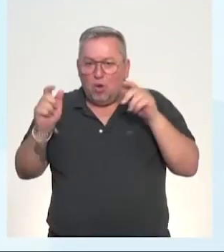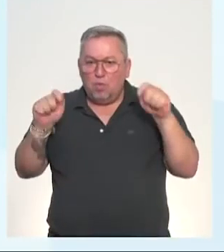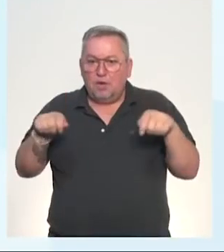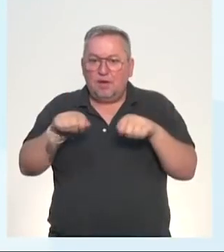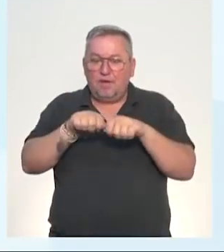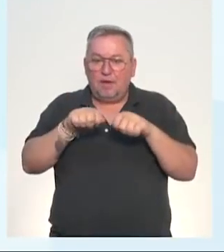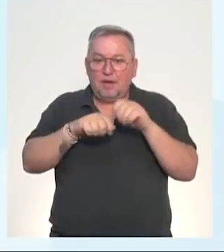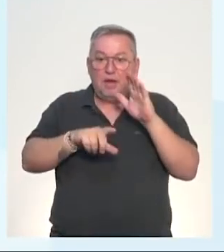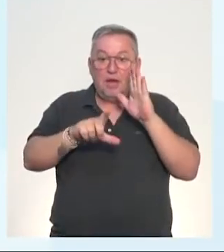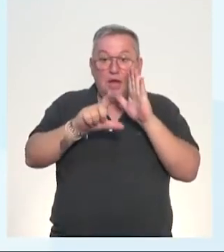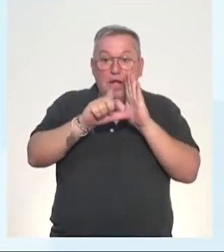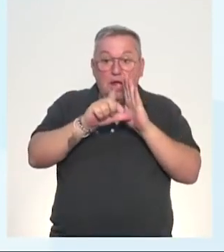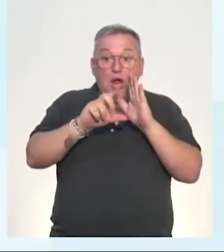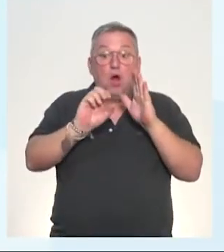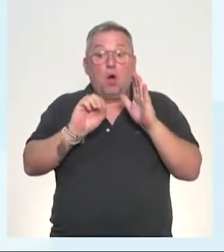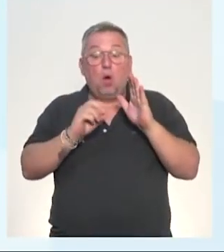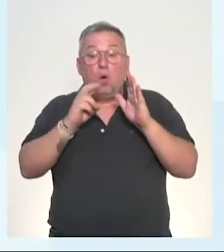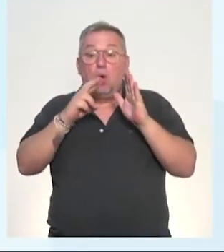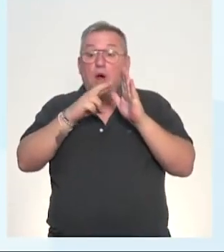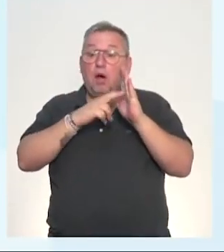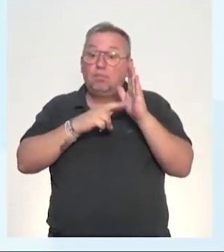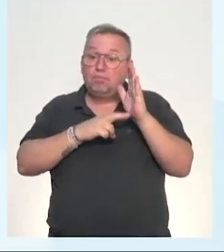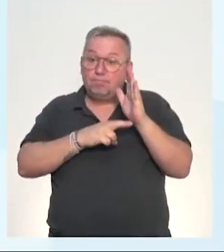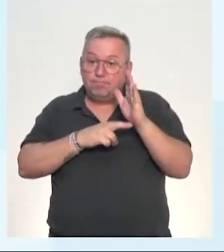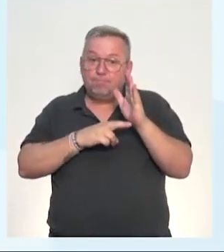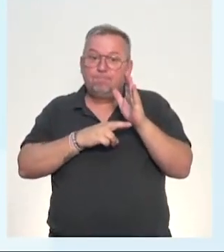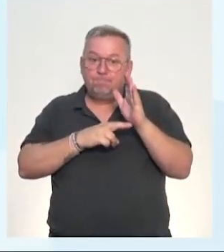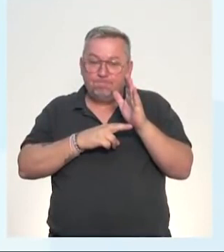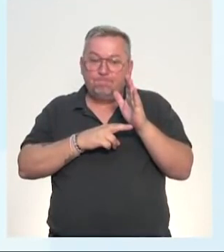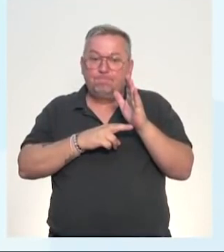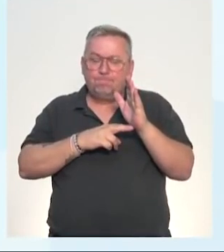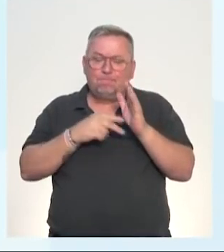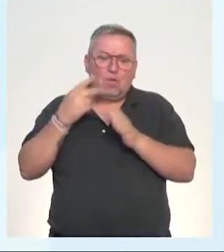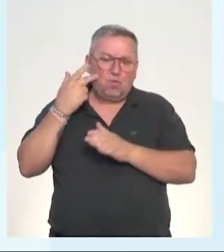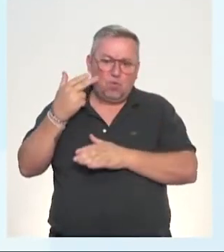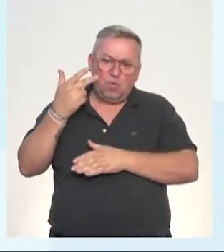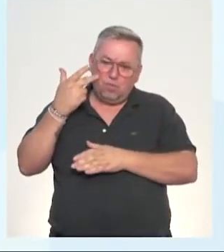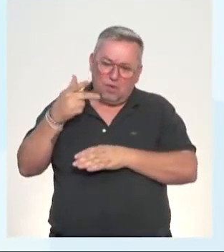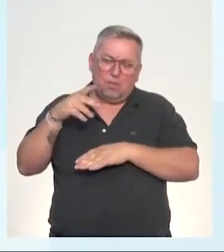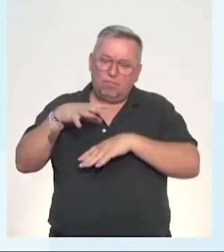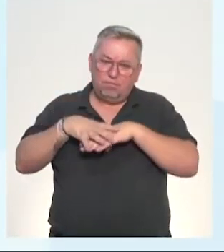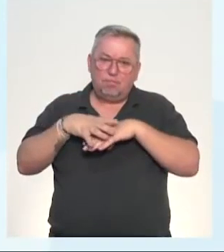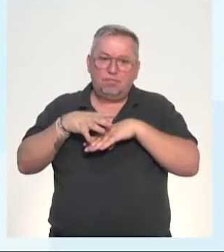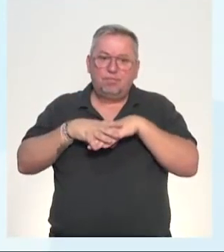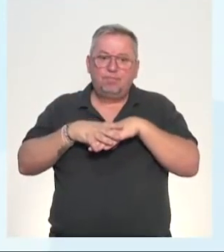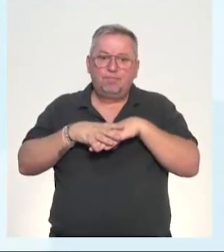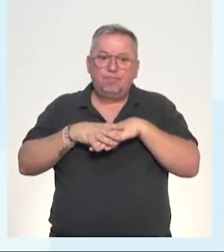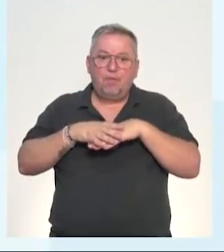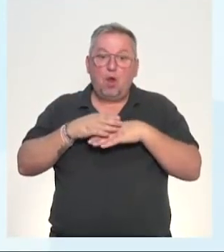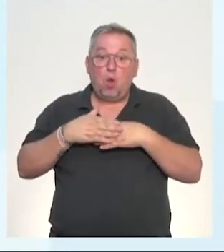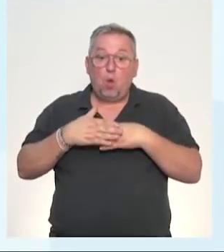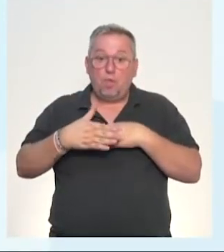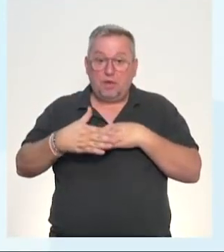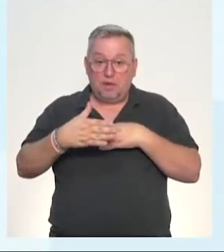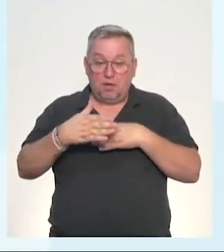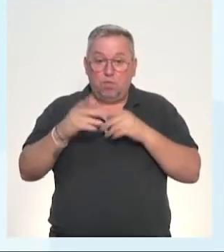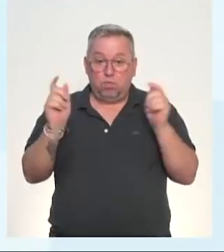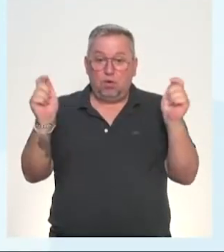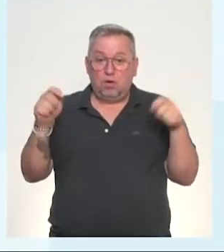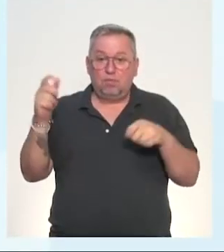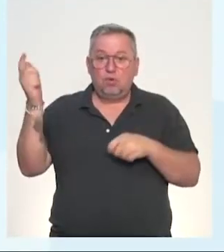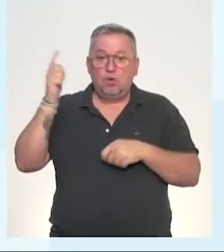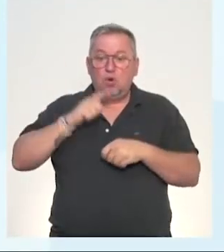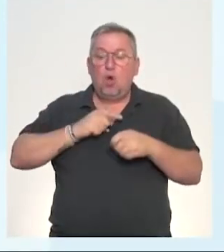de uma lei ou regra de formação. Bastante comum isso aí em matemática. A partir delas, podemos